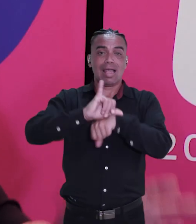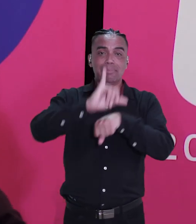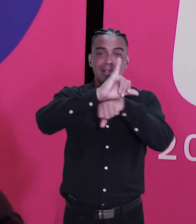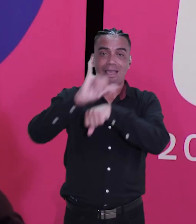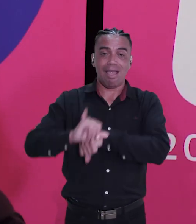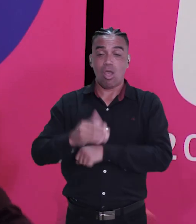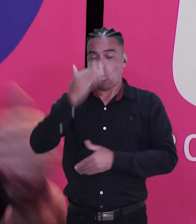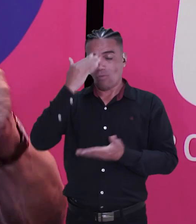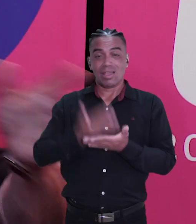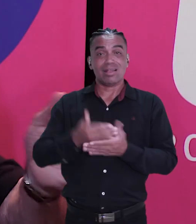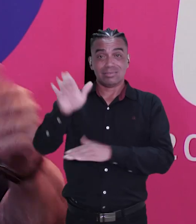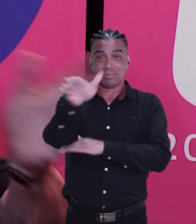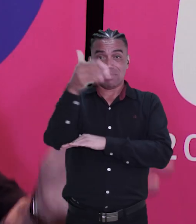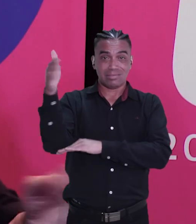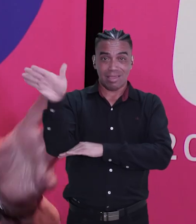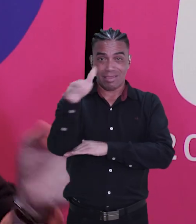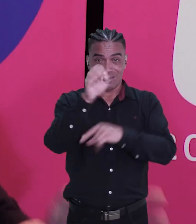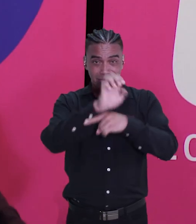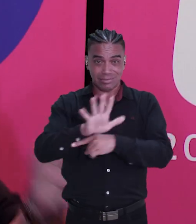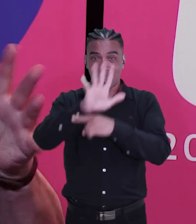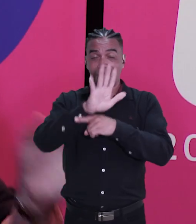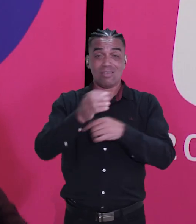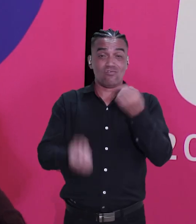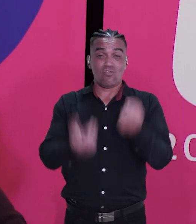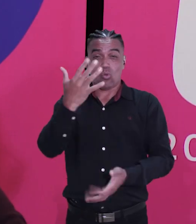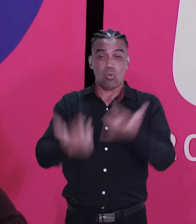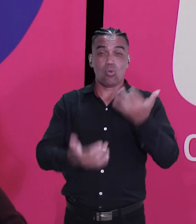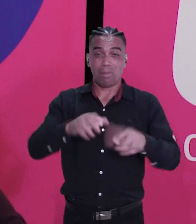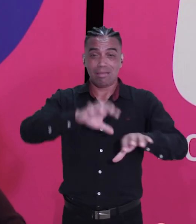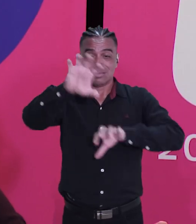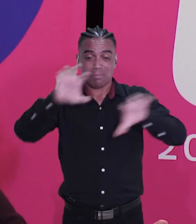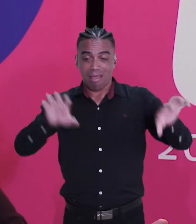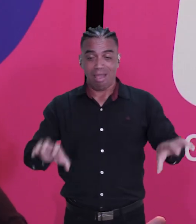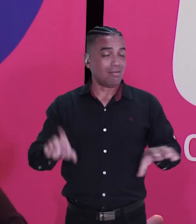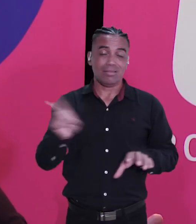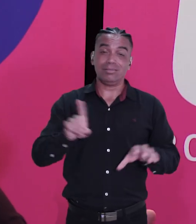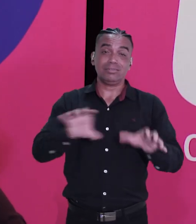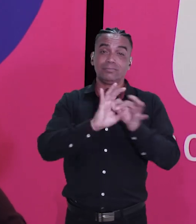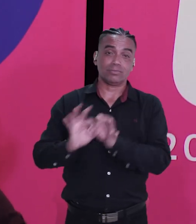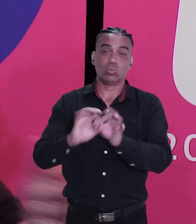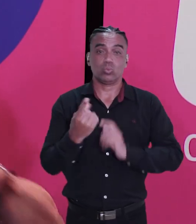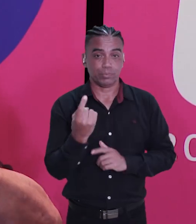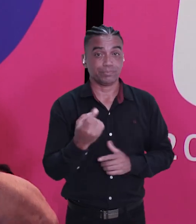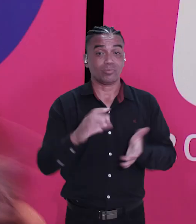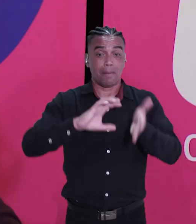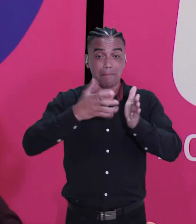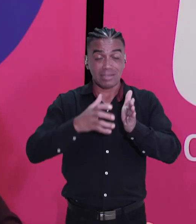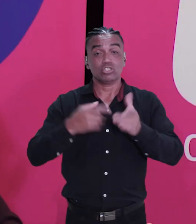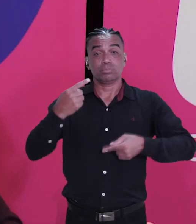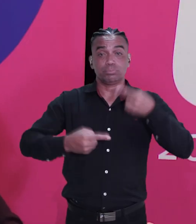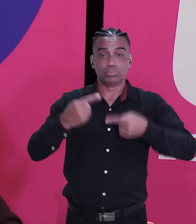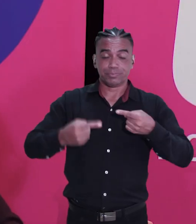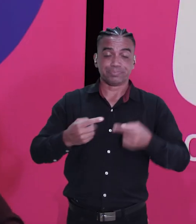da confiança dele, mandou queimar todas as bandeiras dos estados para não ter essa divisão estadual, e acabou com todos os